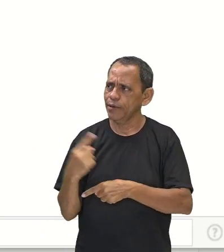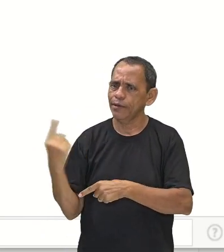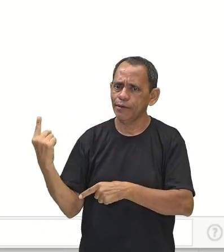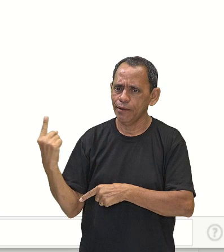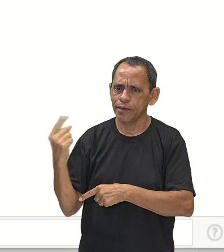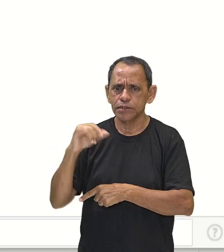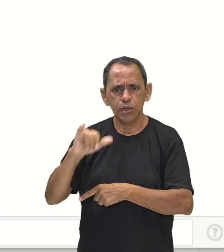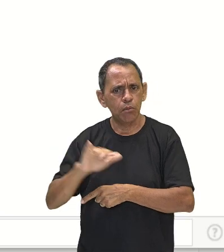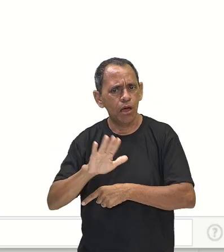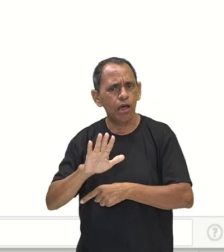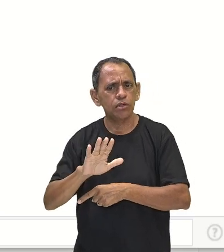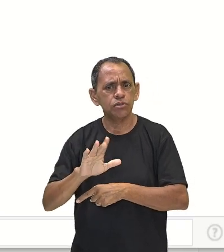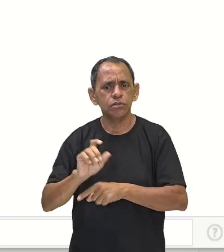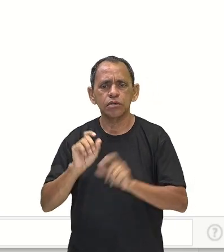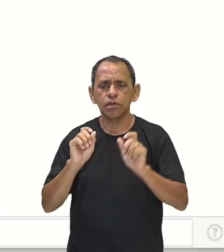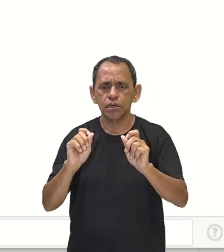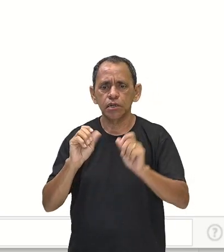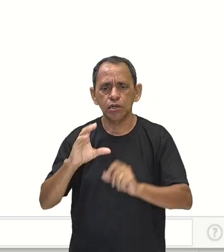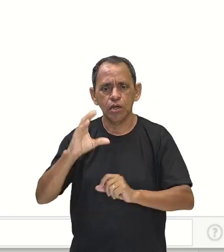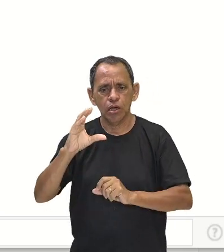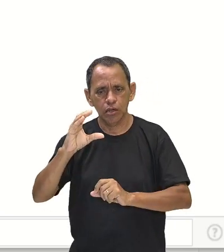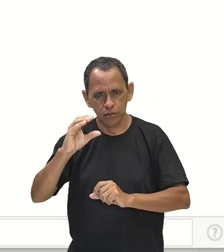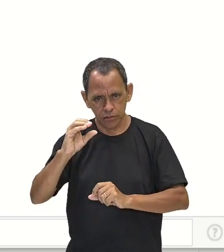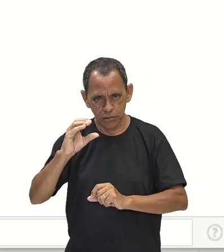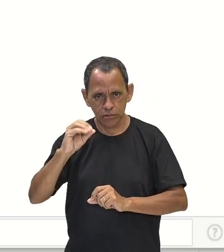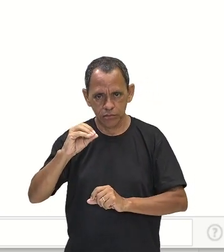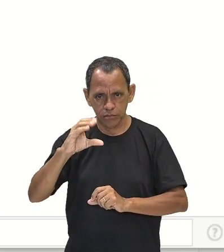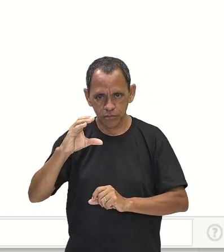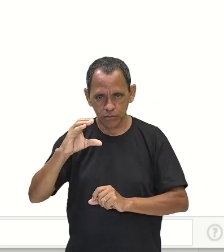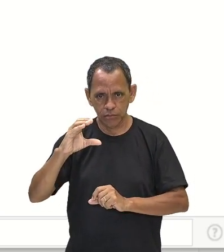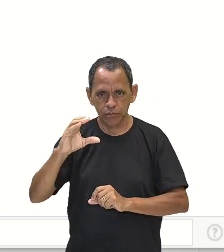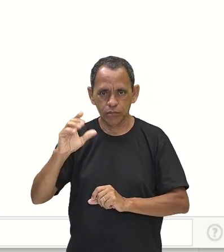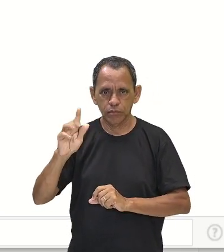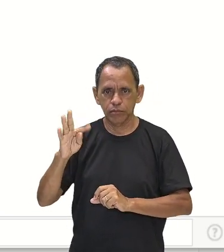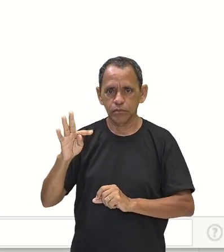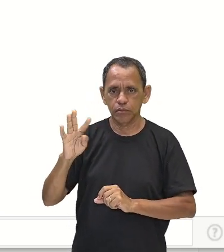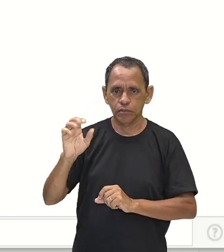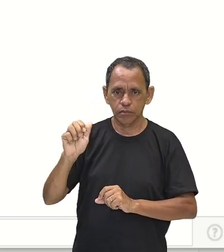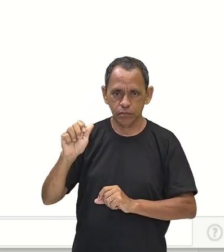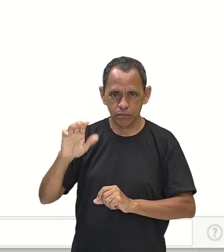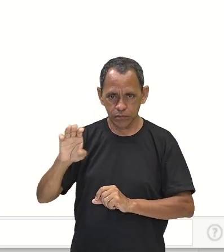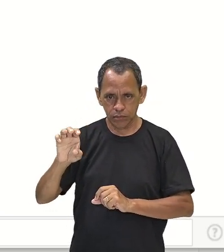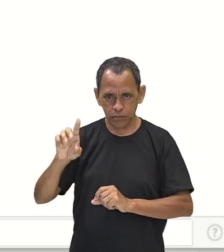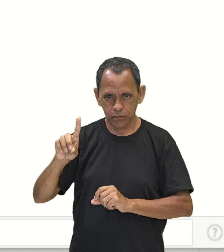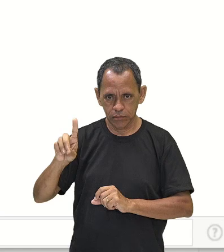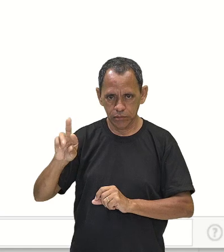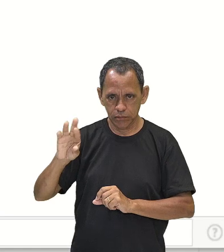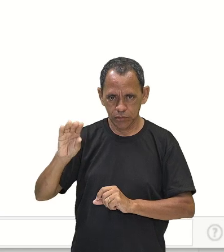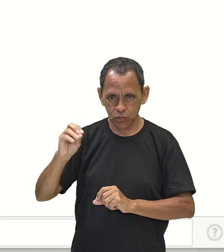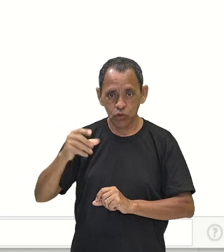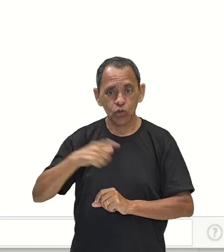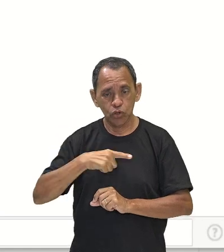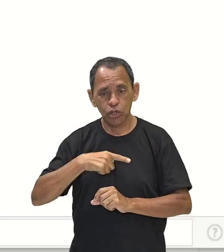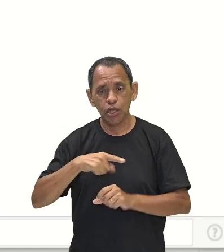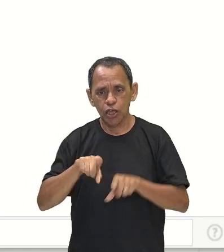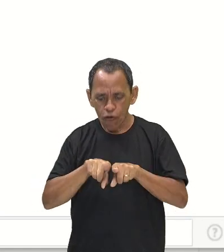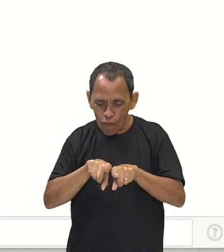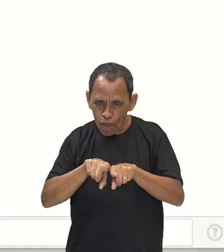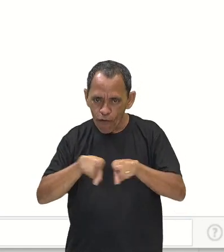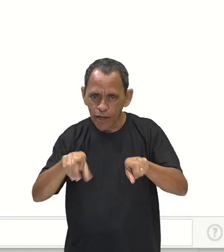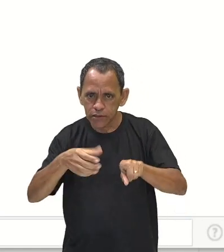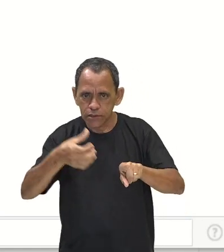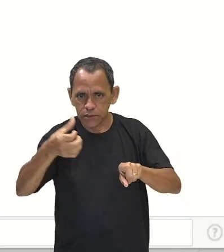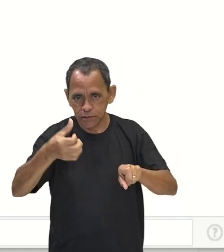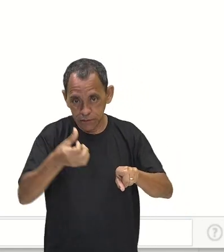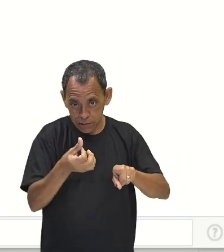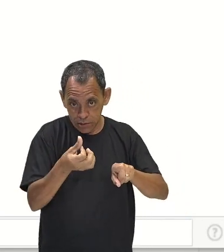ele é composto por quê? Ele possui 6 vértices. Aonde estão eles, né? Nós temos